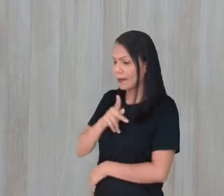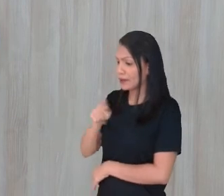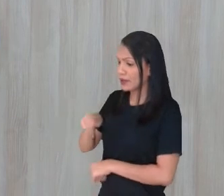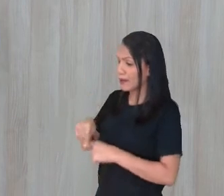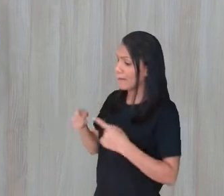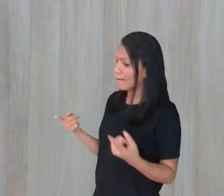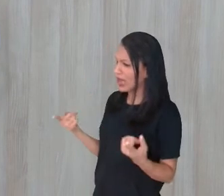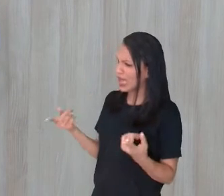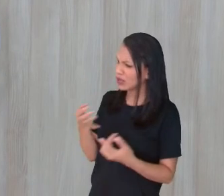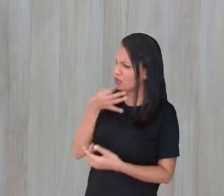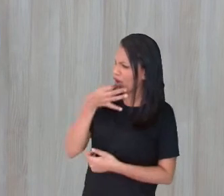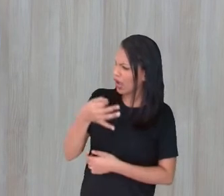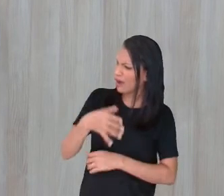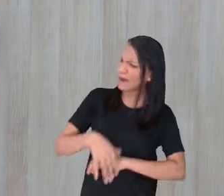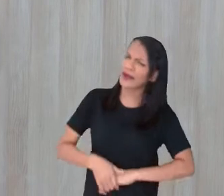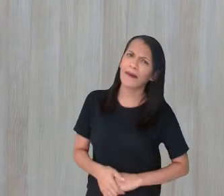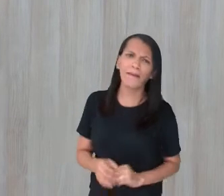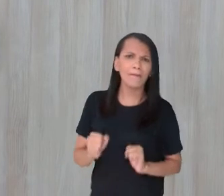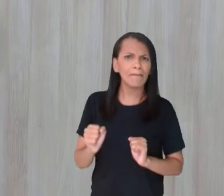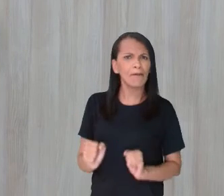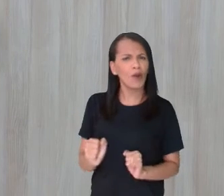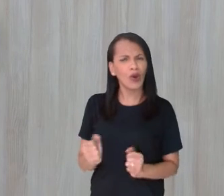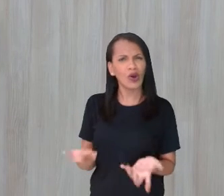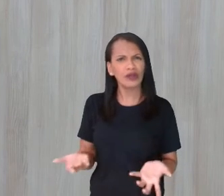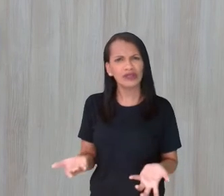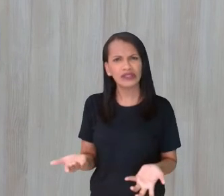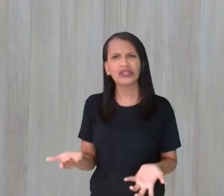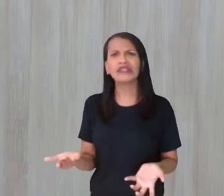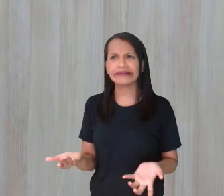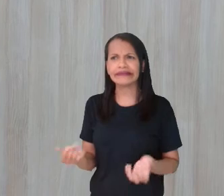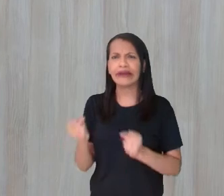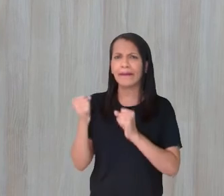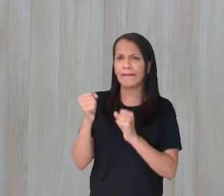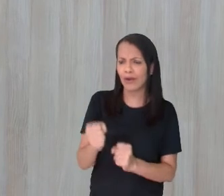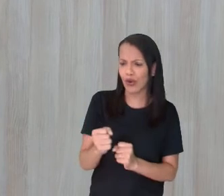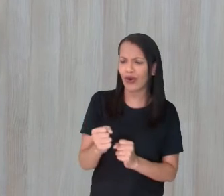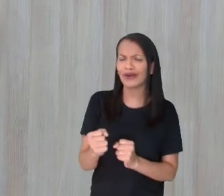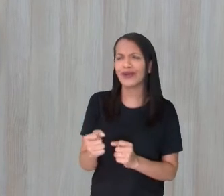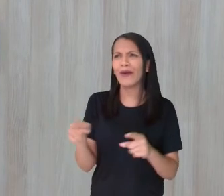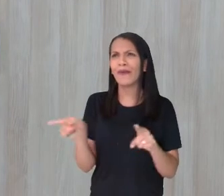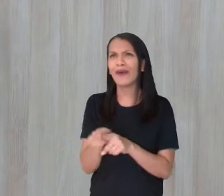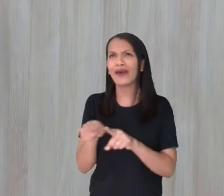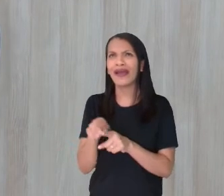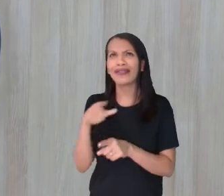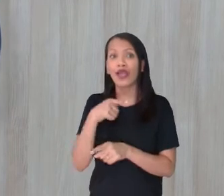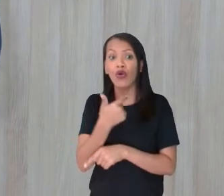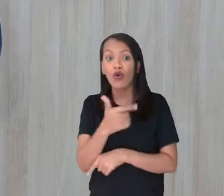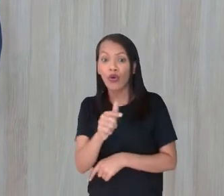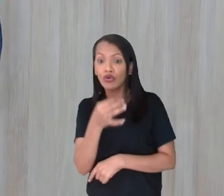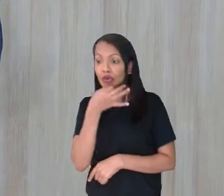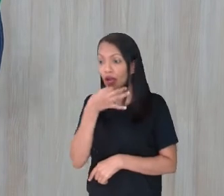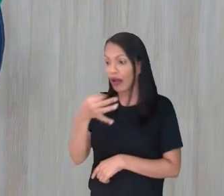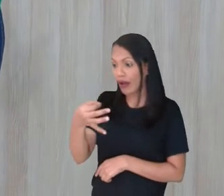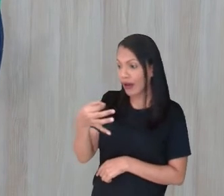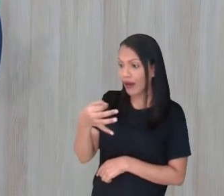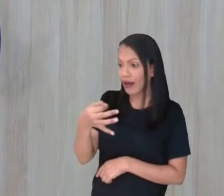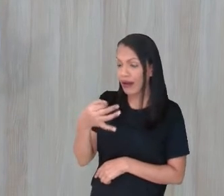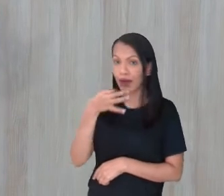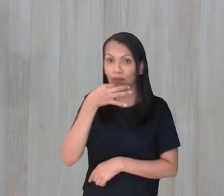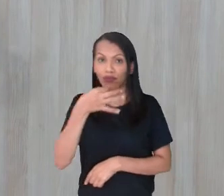mas esse argumento pode ser derrubado a partir desse argumento aqui. Então, é um argumento e